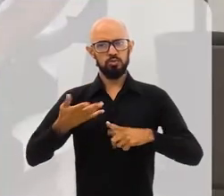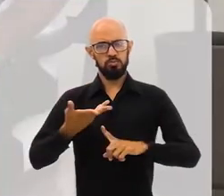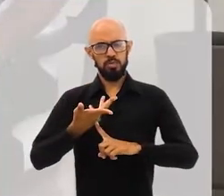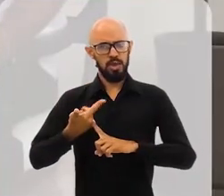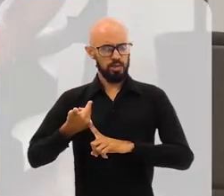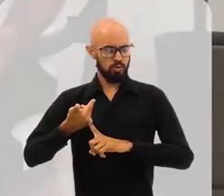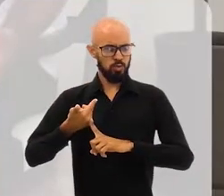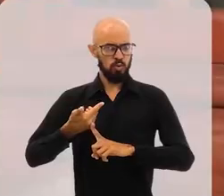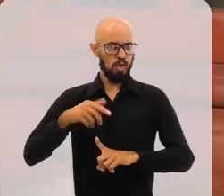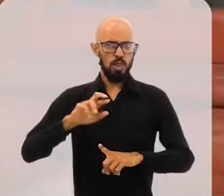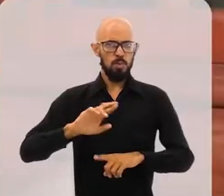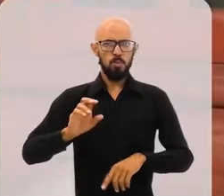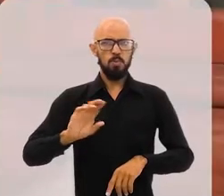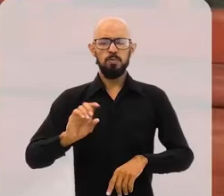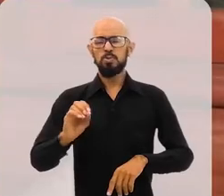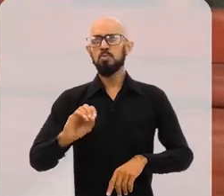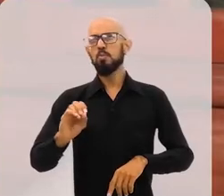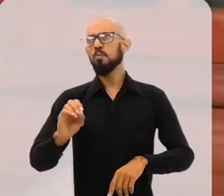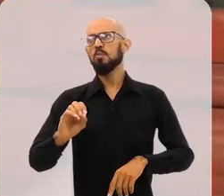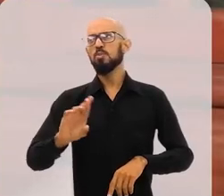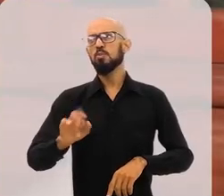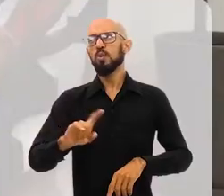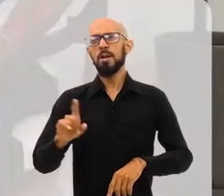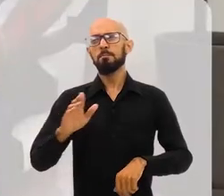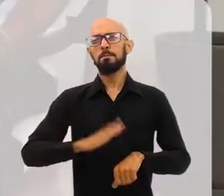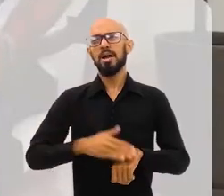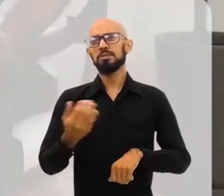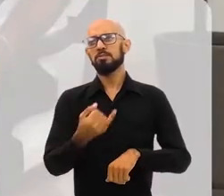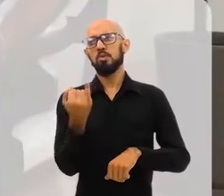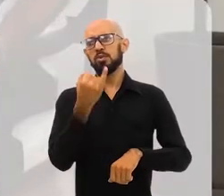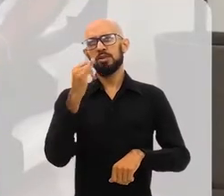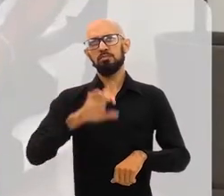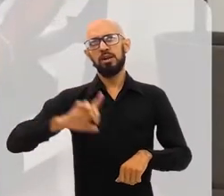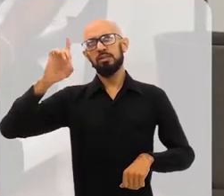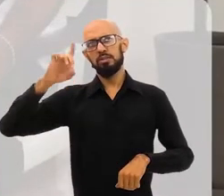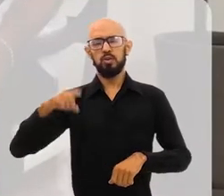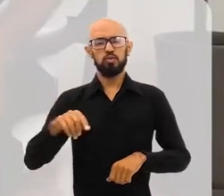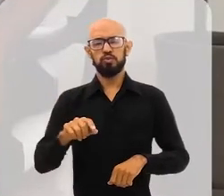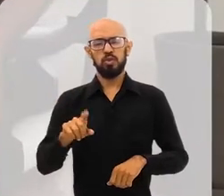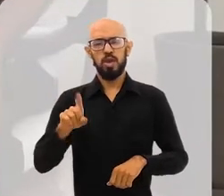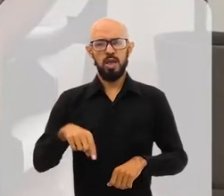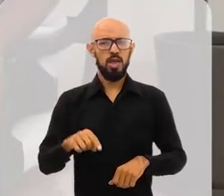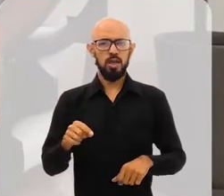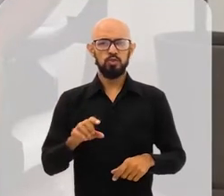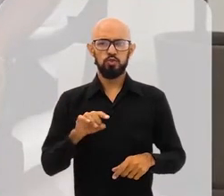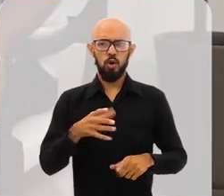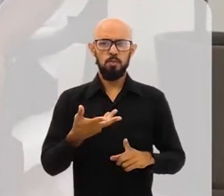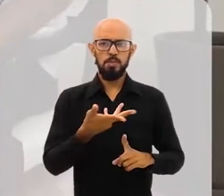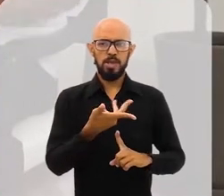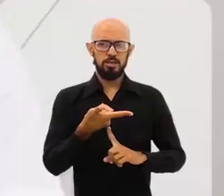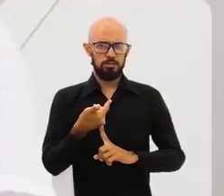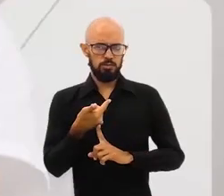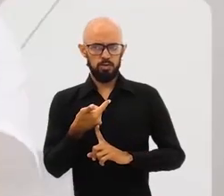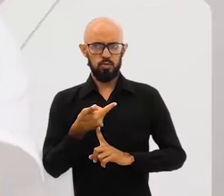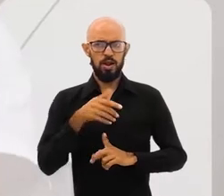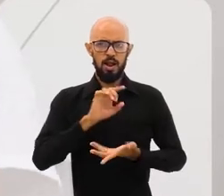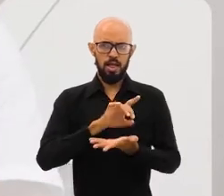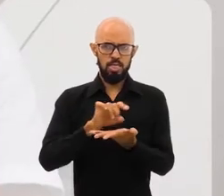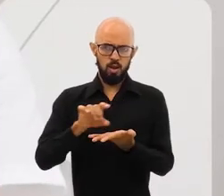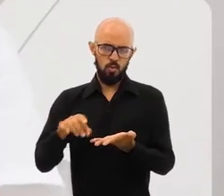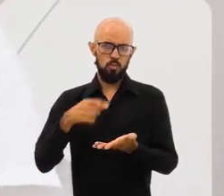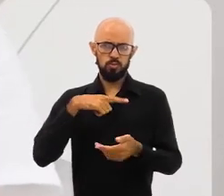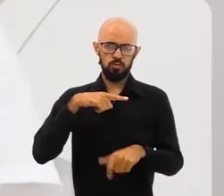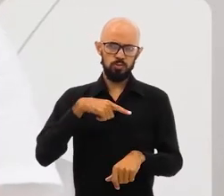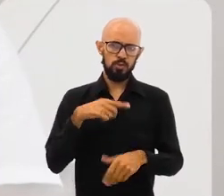dia mais abençoado e mais Divino é mais importante para Deus do que simplesmente os nossos méritos aqui nessa terra então cada uma